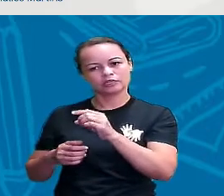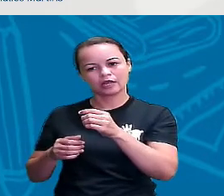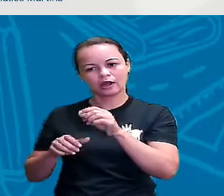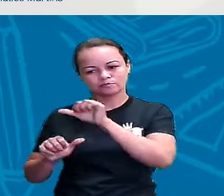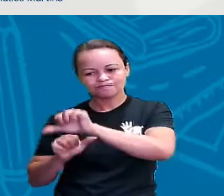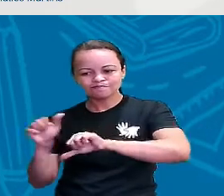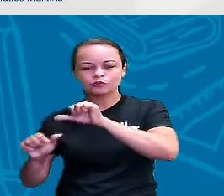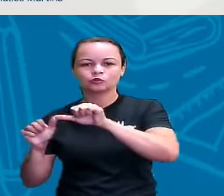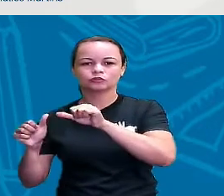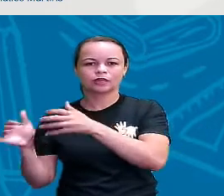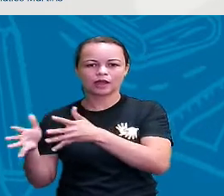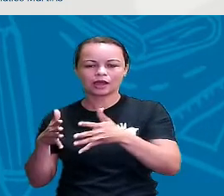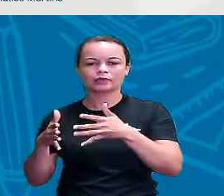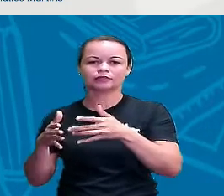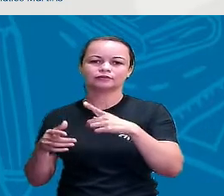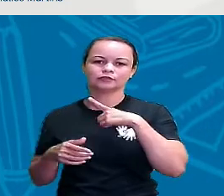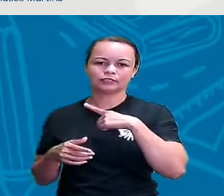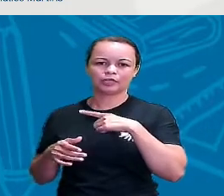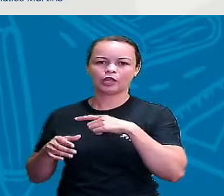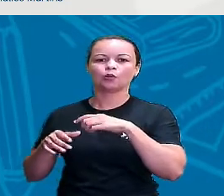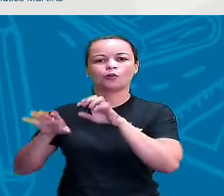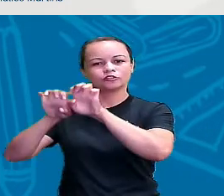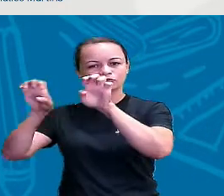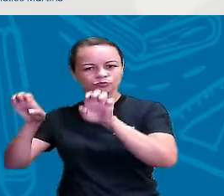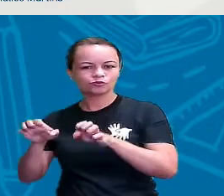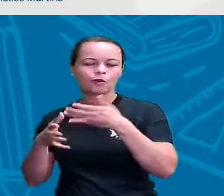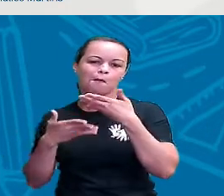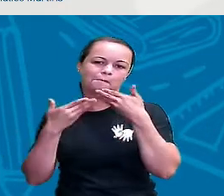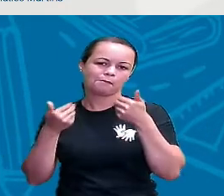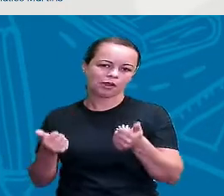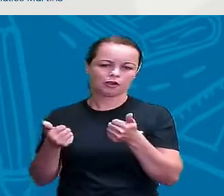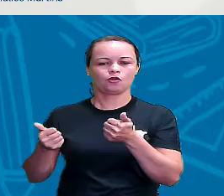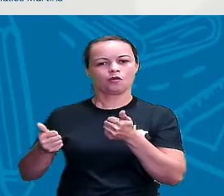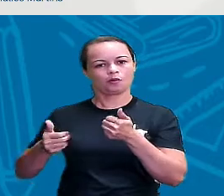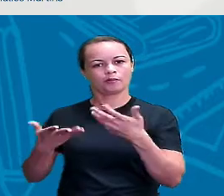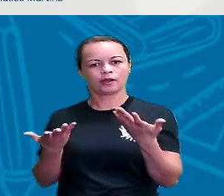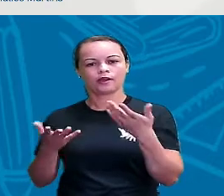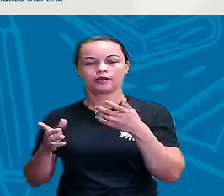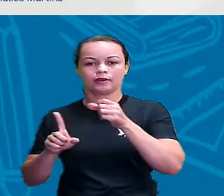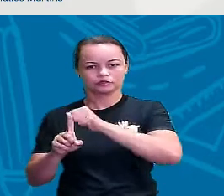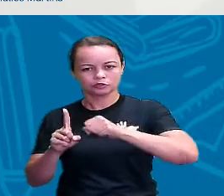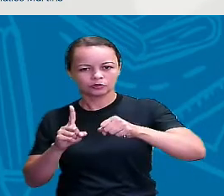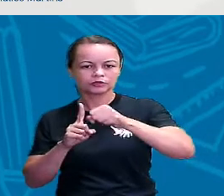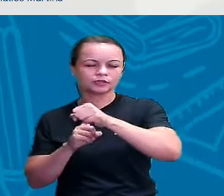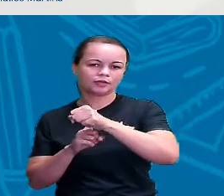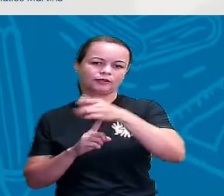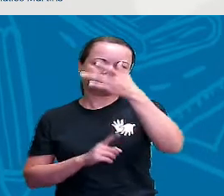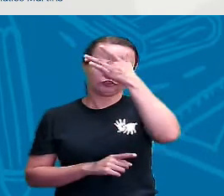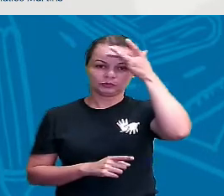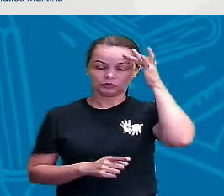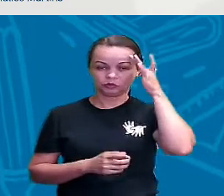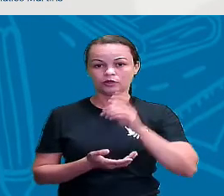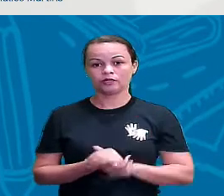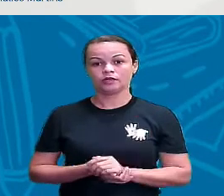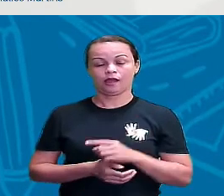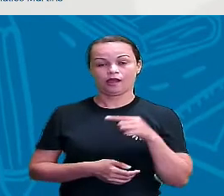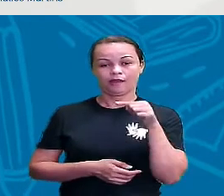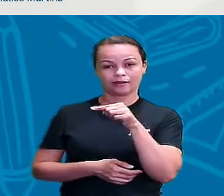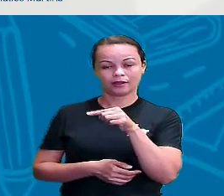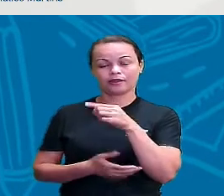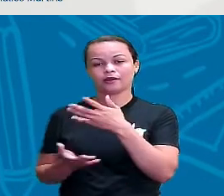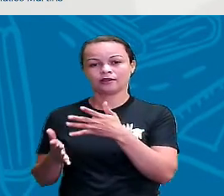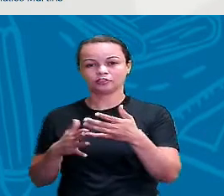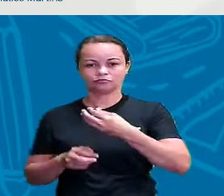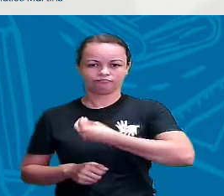uma estrutura melhor para a sociedade, para as pessoas, né, que lá naquela região